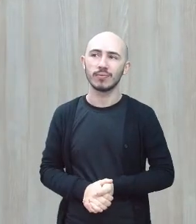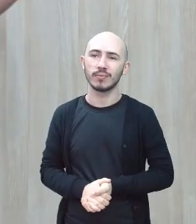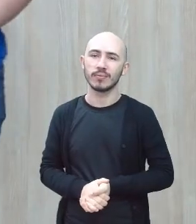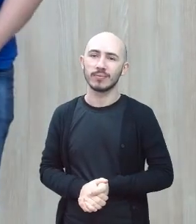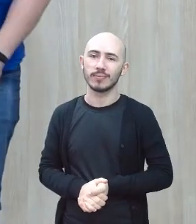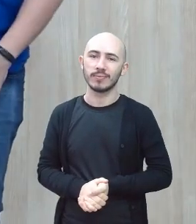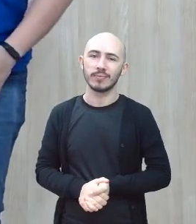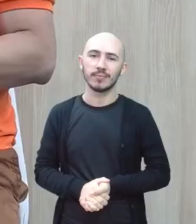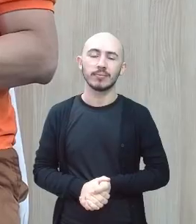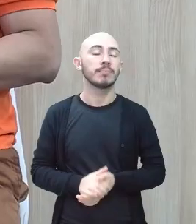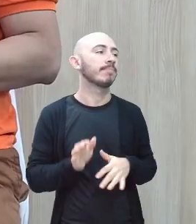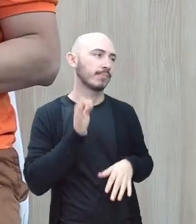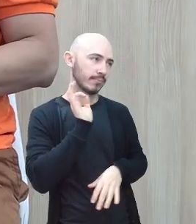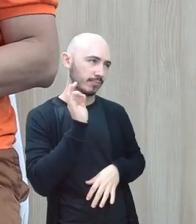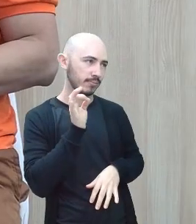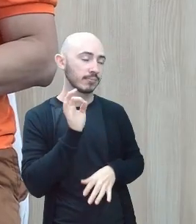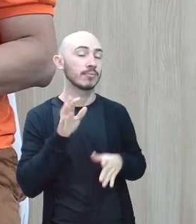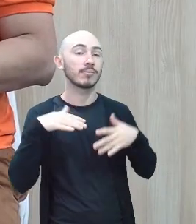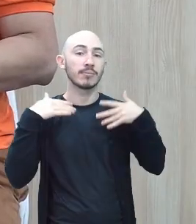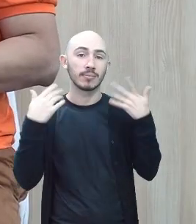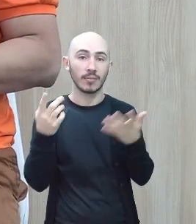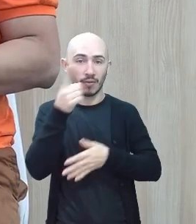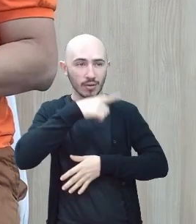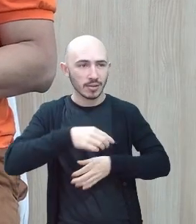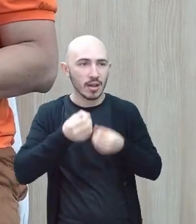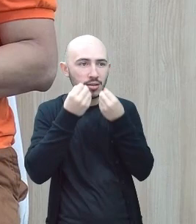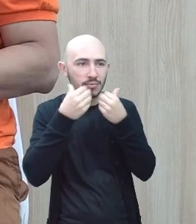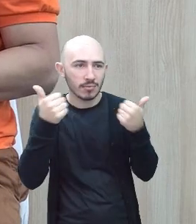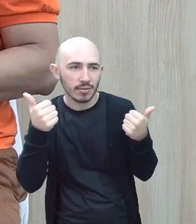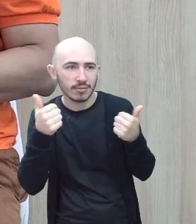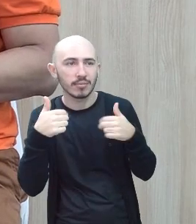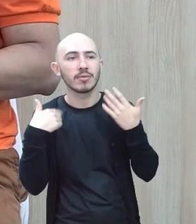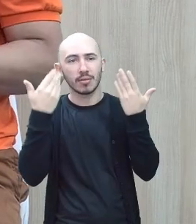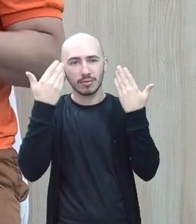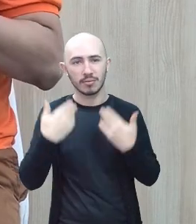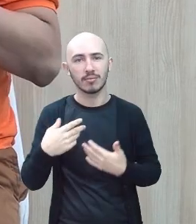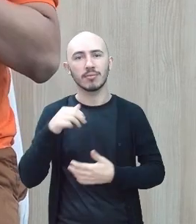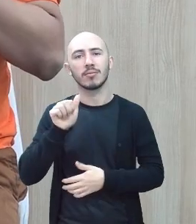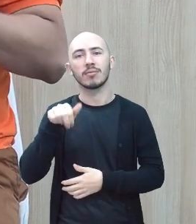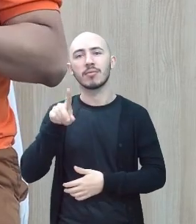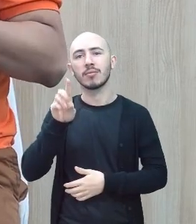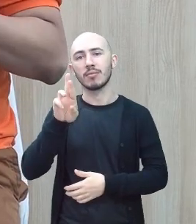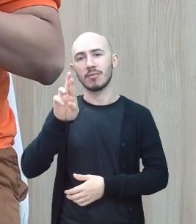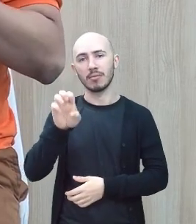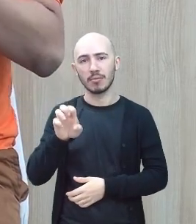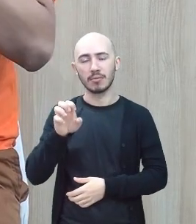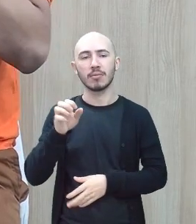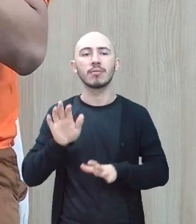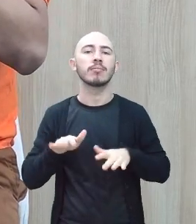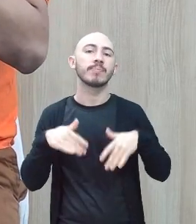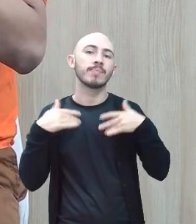embaixo. Beleza. Gente, tudo bom com vocês, né? Professor André Riceliano na área. Seguinte,